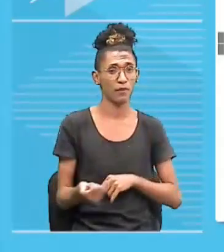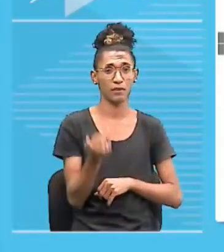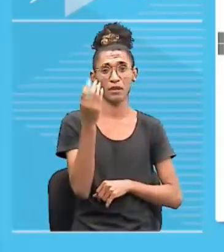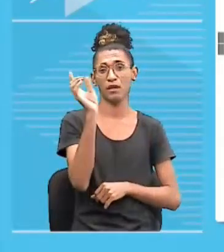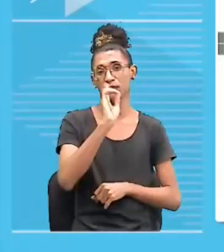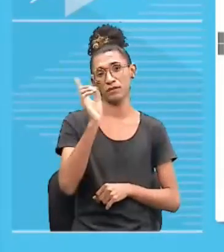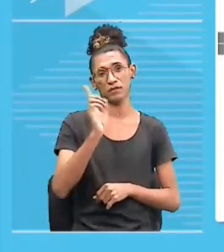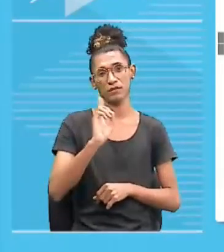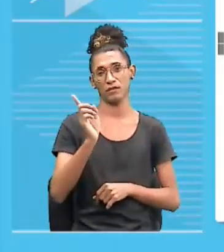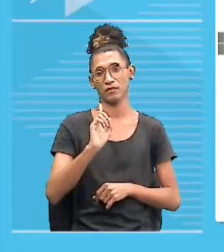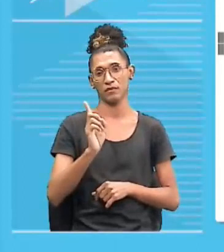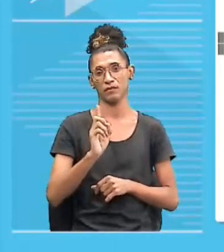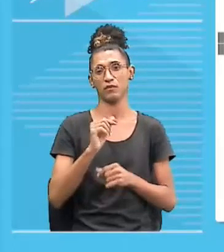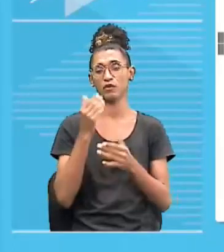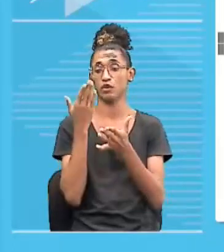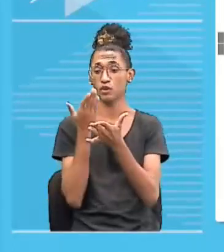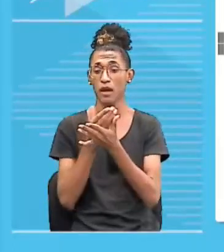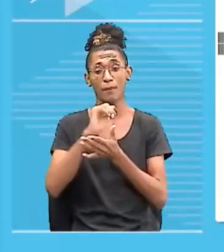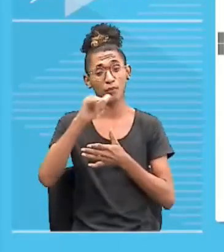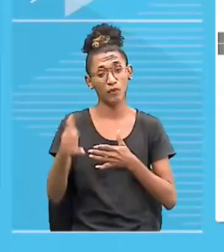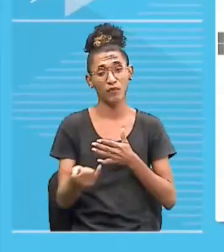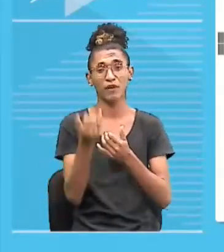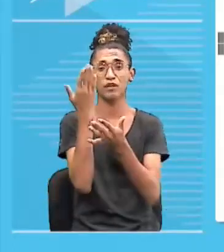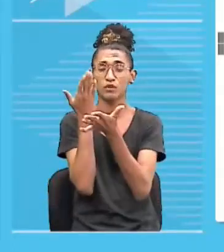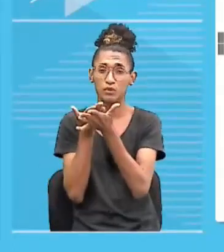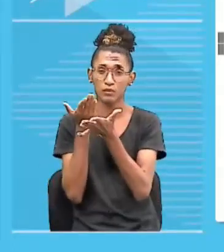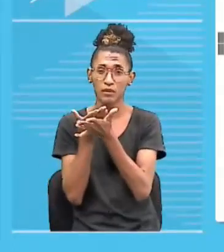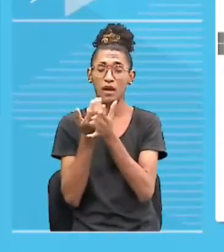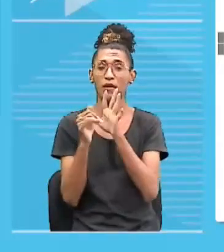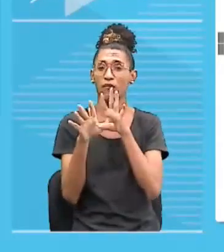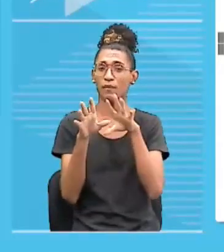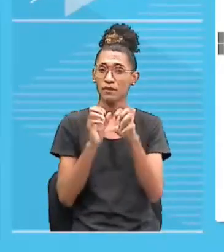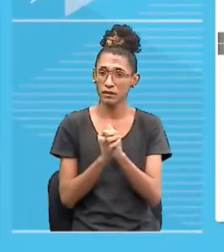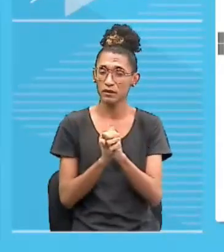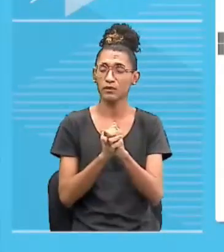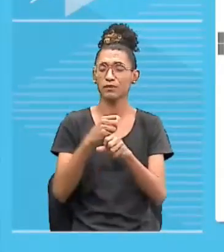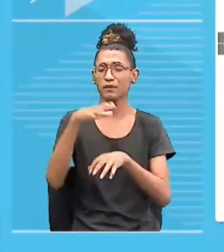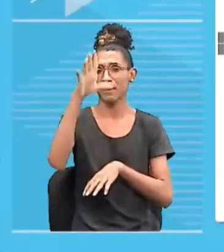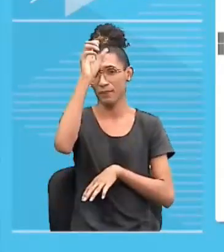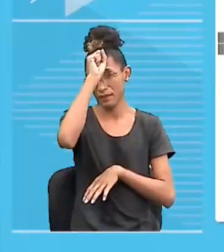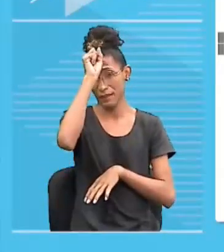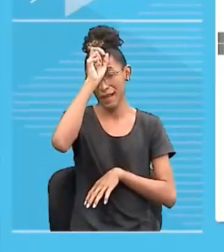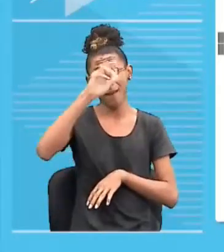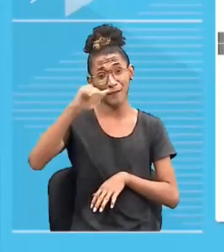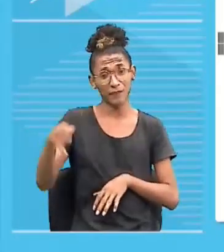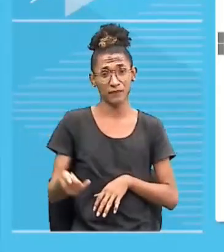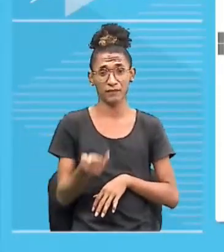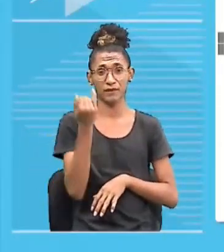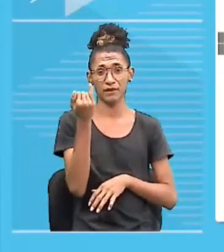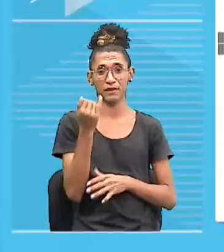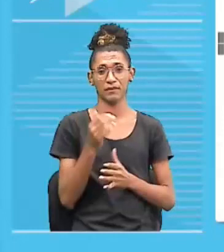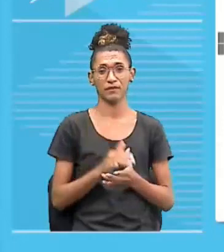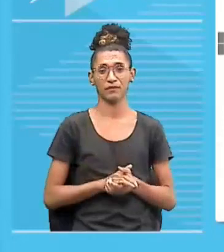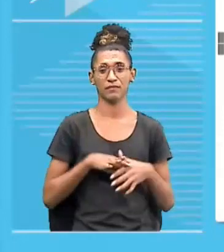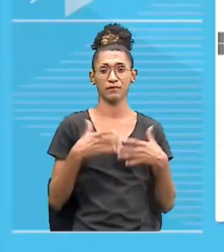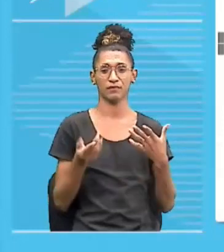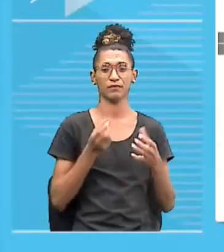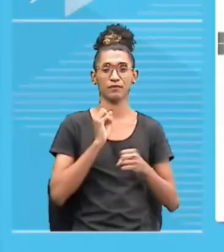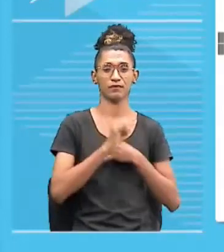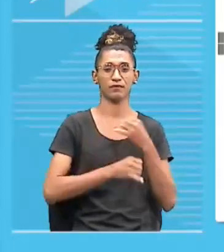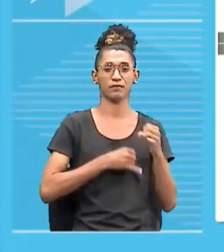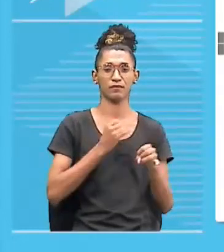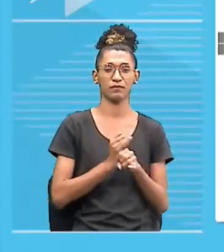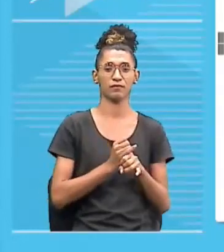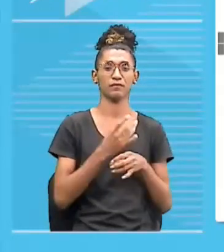Não percam as oportunidades de estudo, de formação, de capacitação. A internet, ela